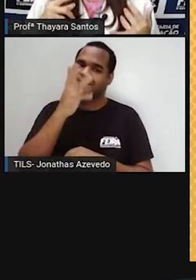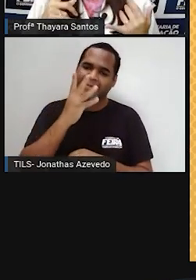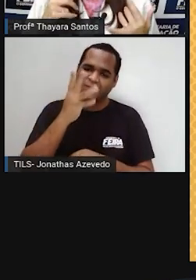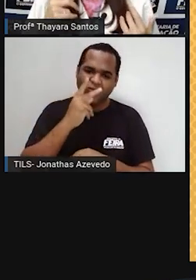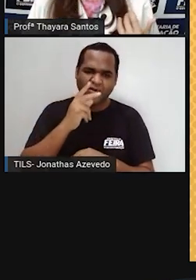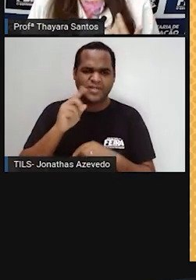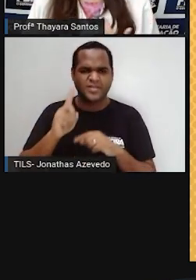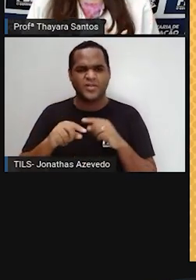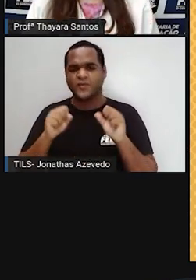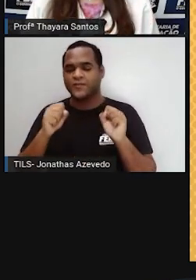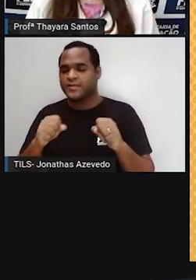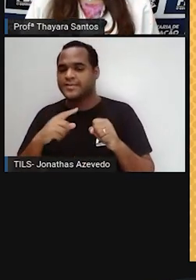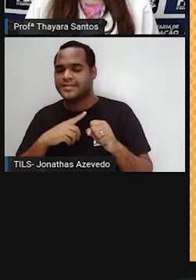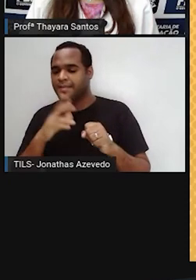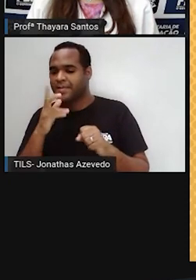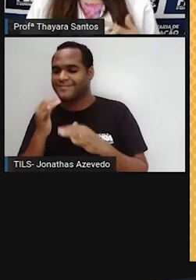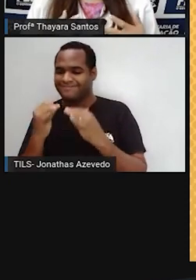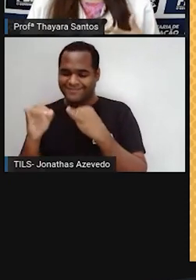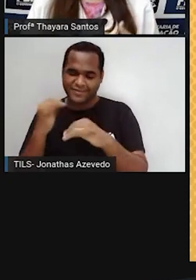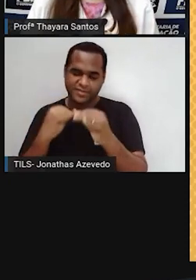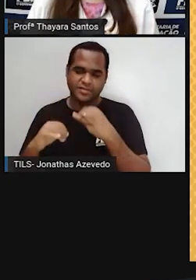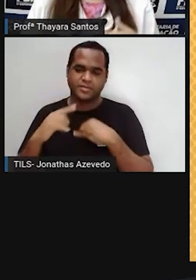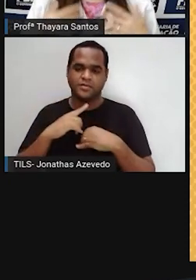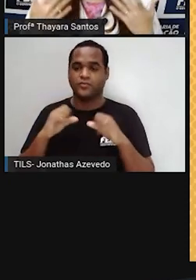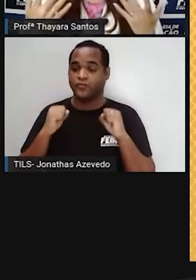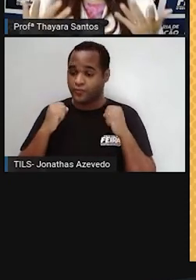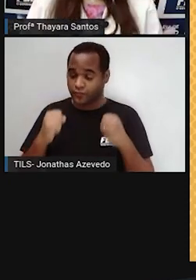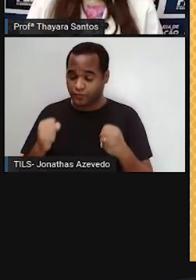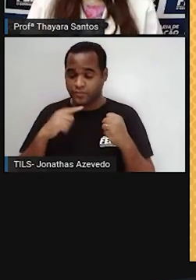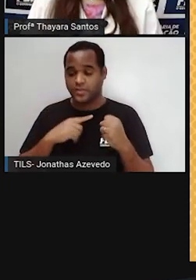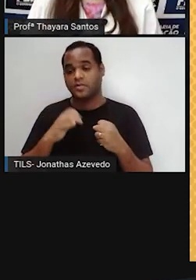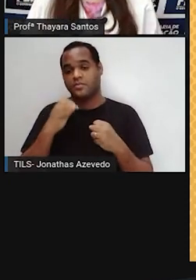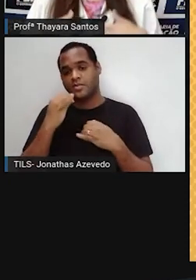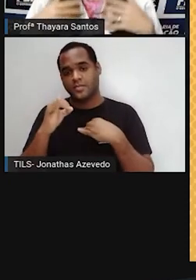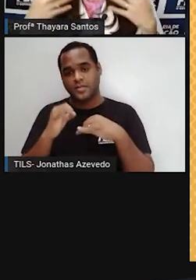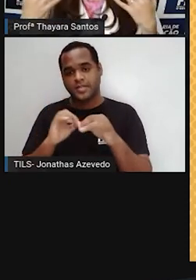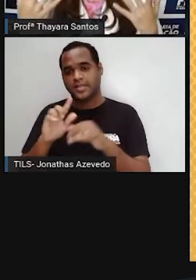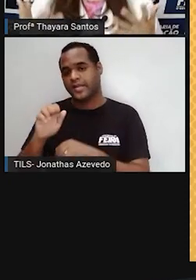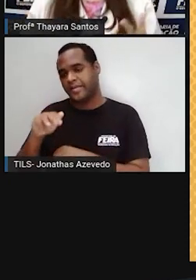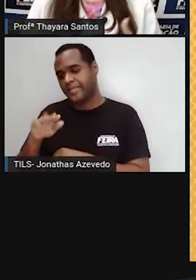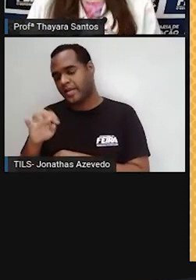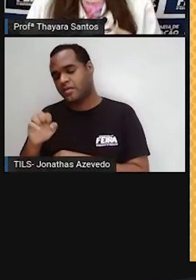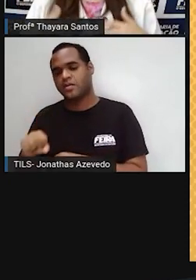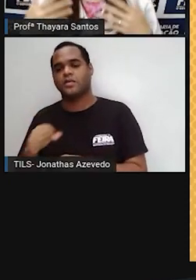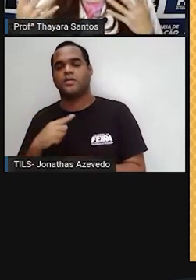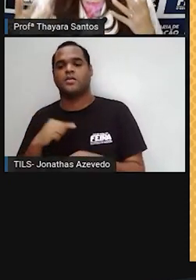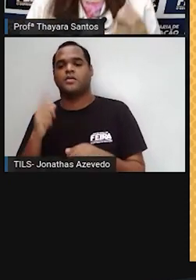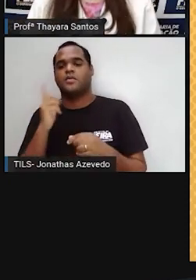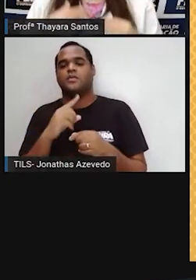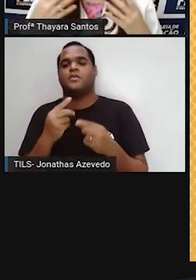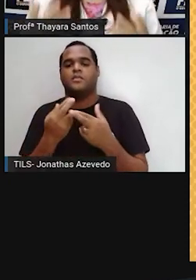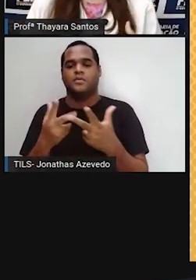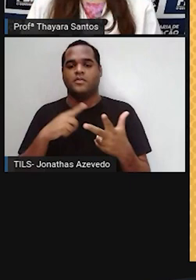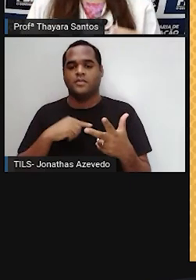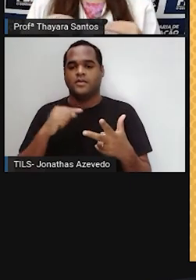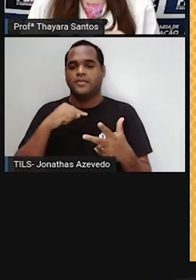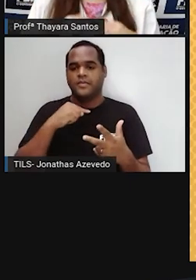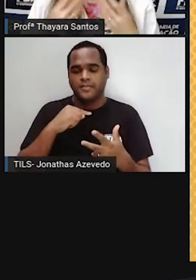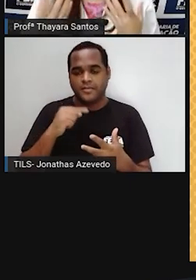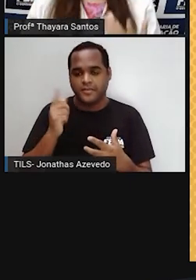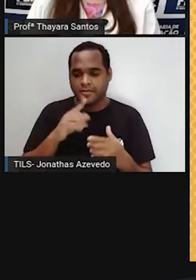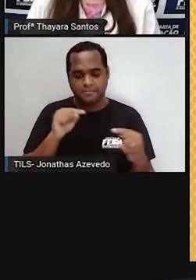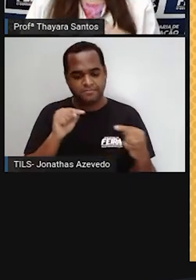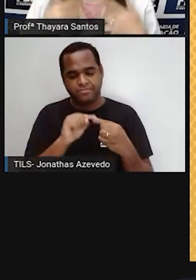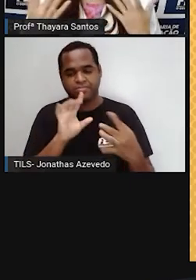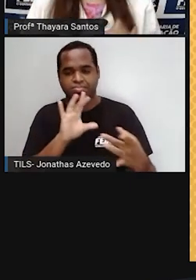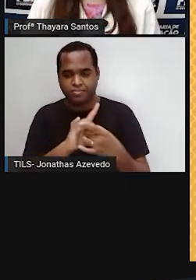a gente gasta muito mais energia para conseguir produzir gameta e também colocar esses gametas para se encontrarem, para que